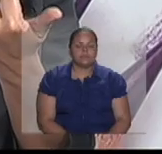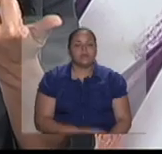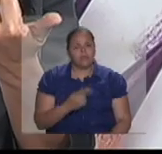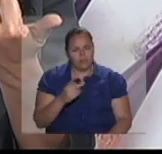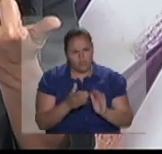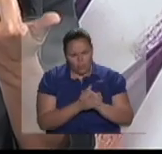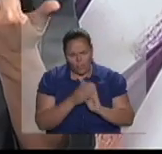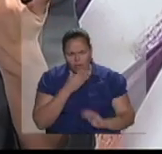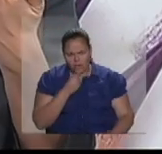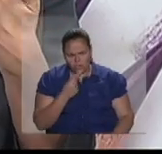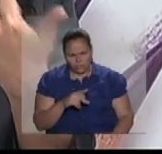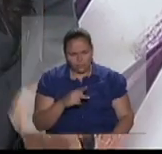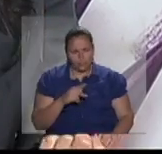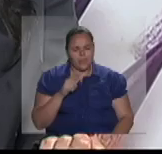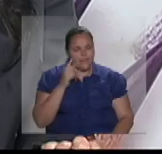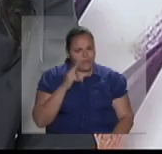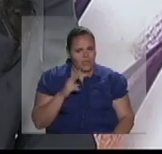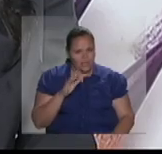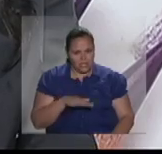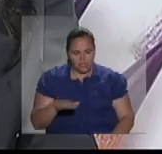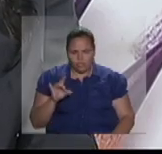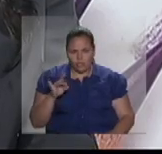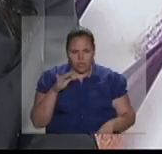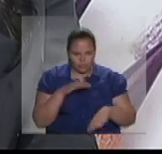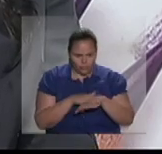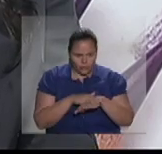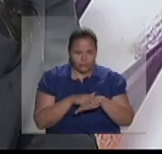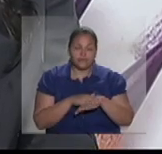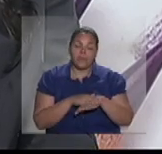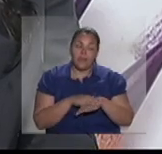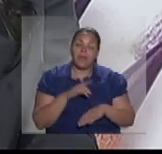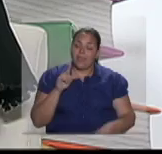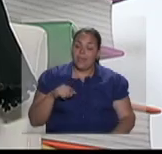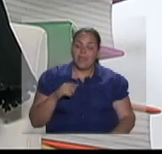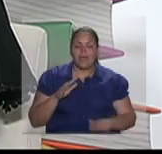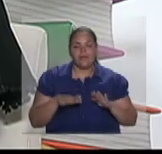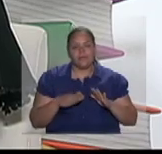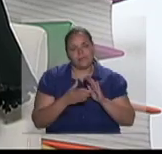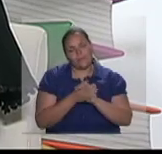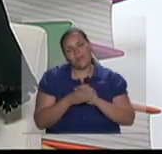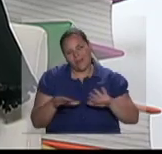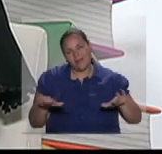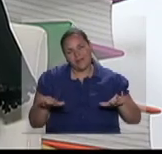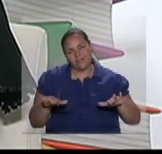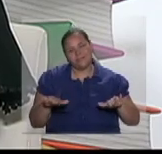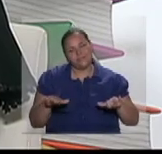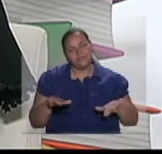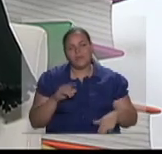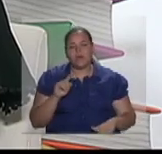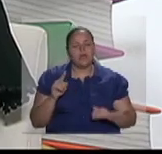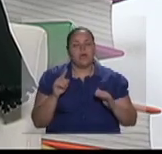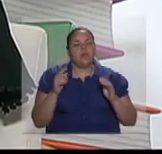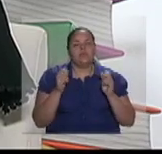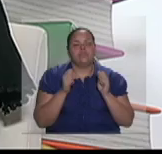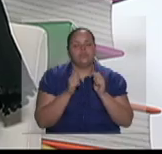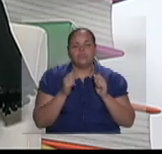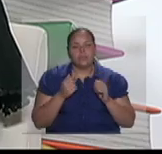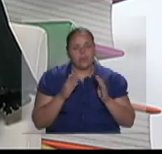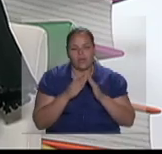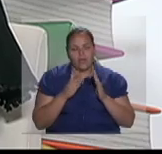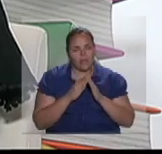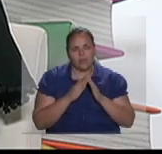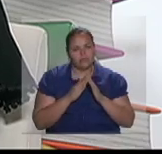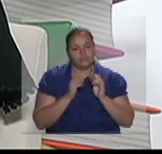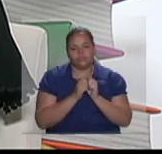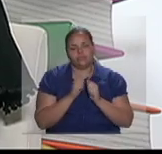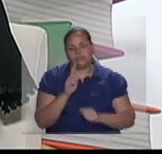seu marido, ele só vê as crianças à noite mesmo? A gente é separado. Então, ele não mora mais com a gente,